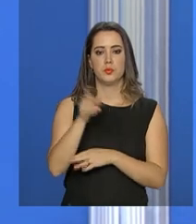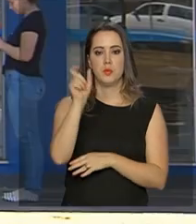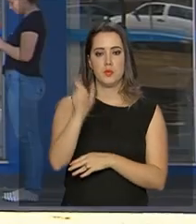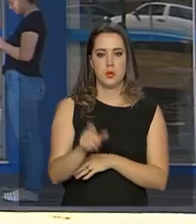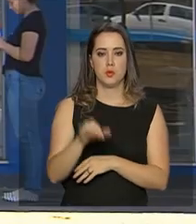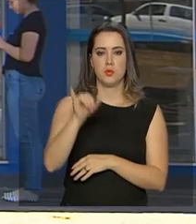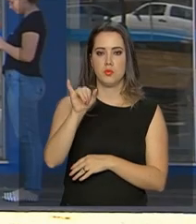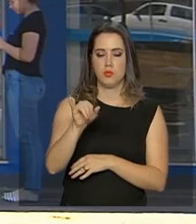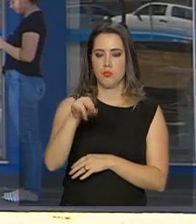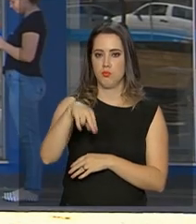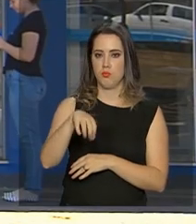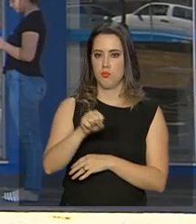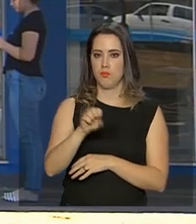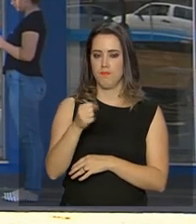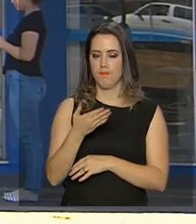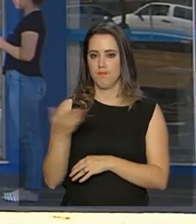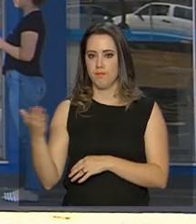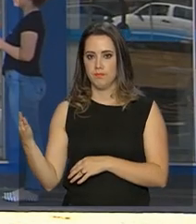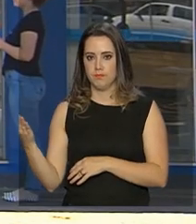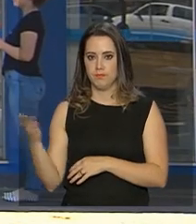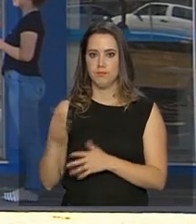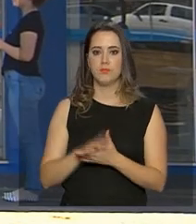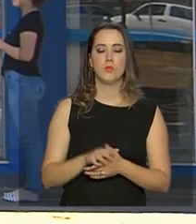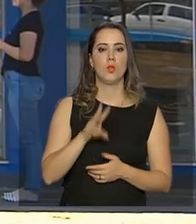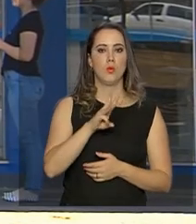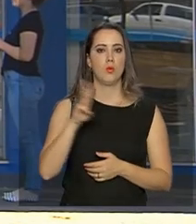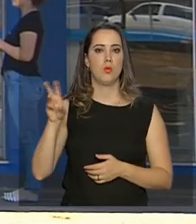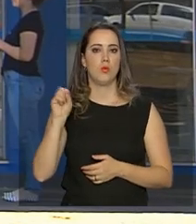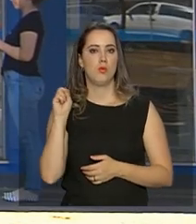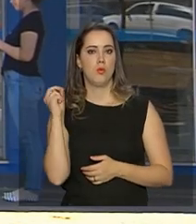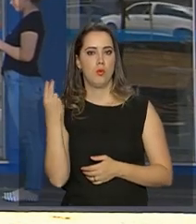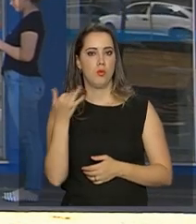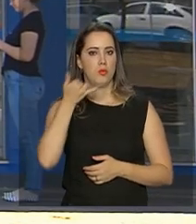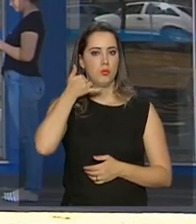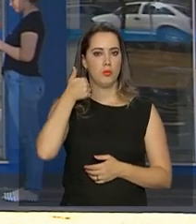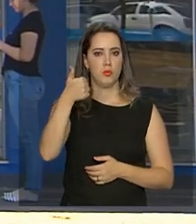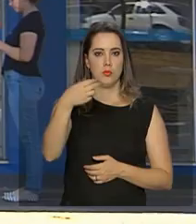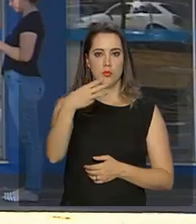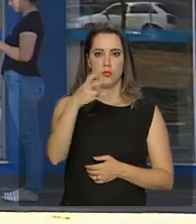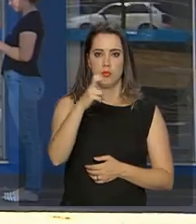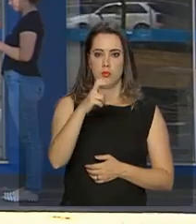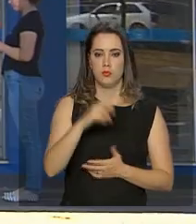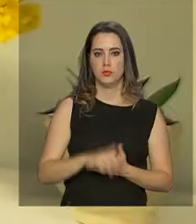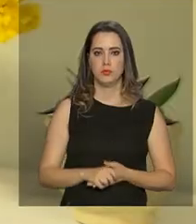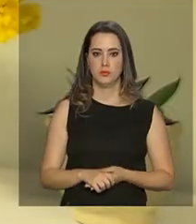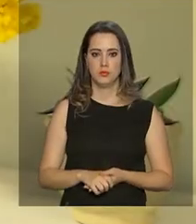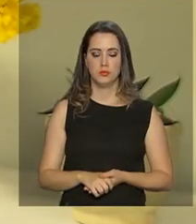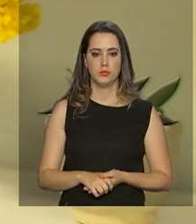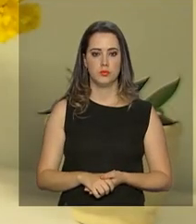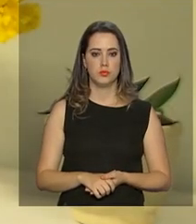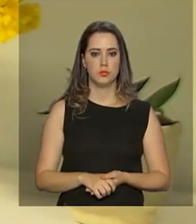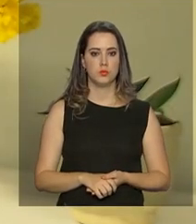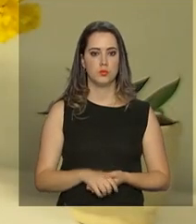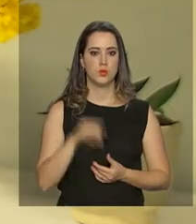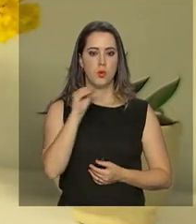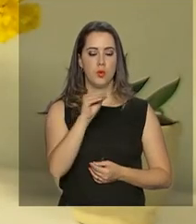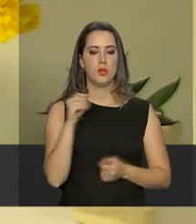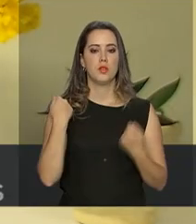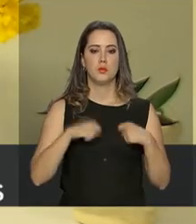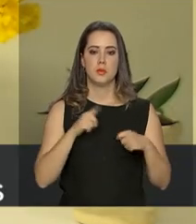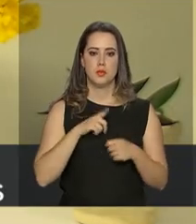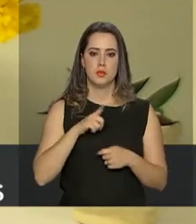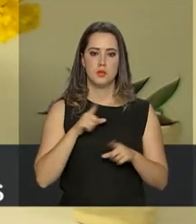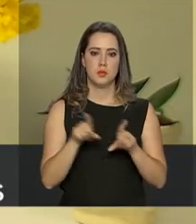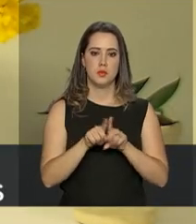na página do inss na internet ou pelo telefone 135 e o cuidado que a gente deve ter também